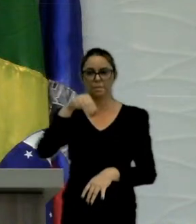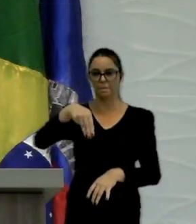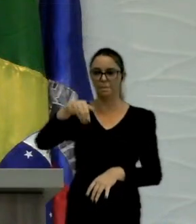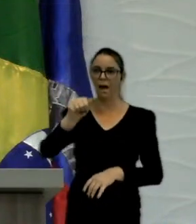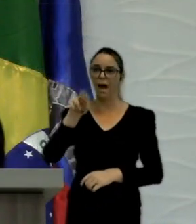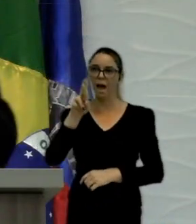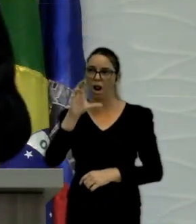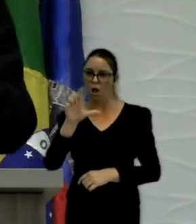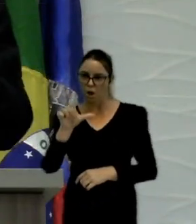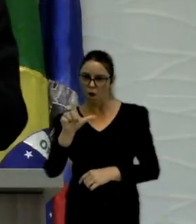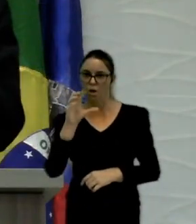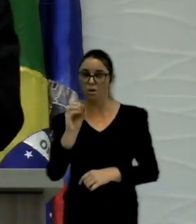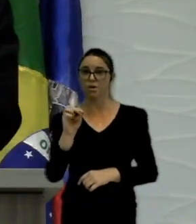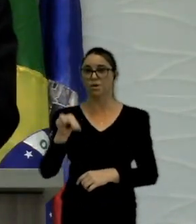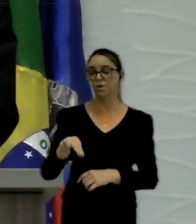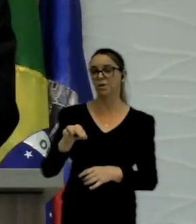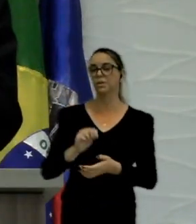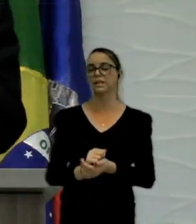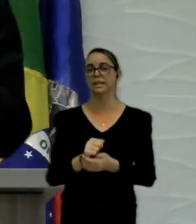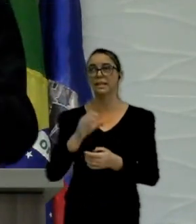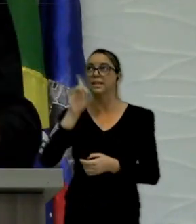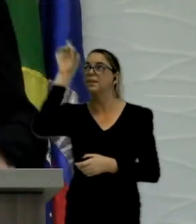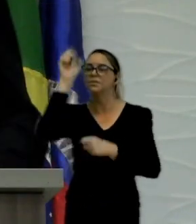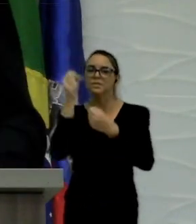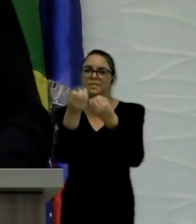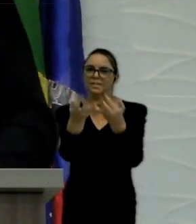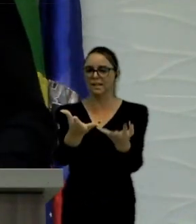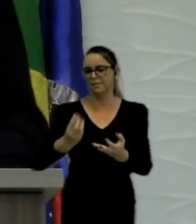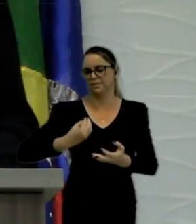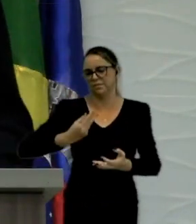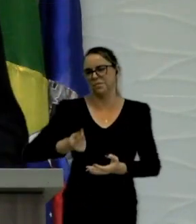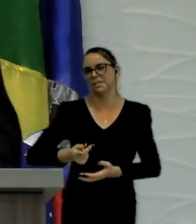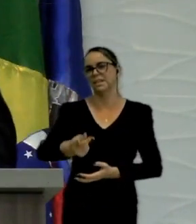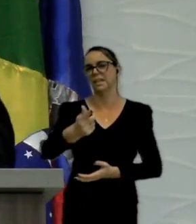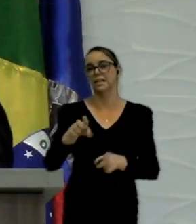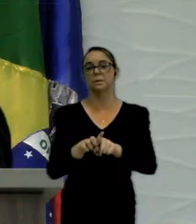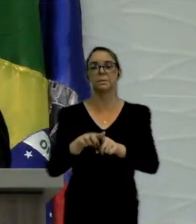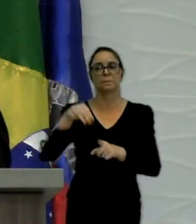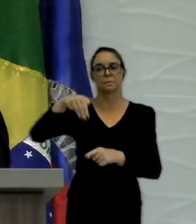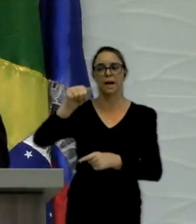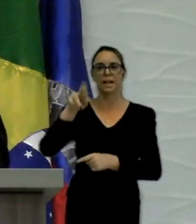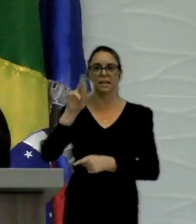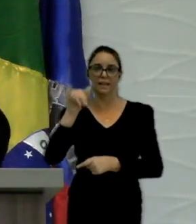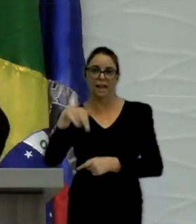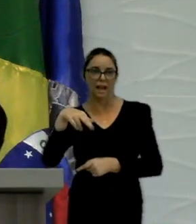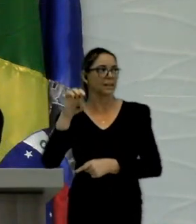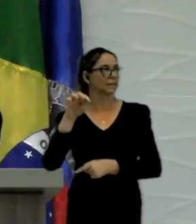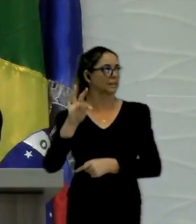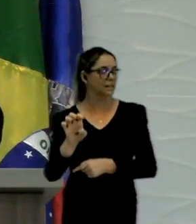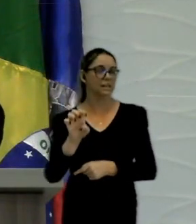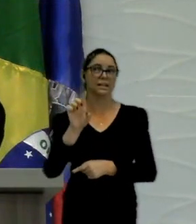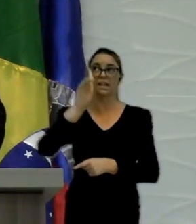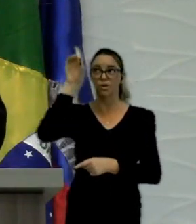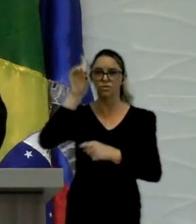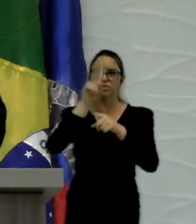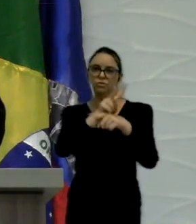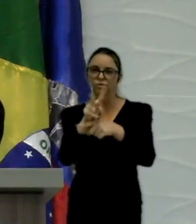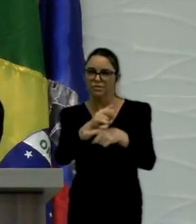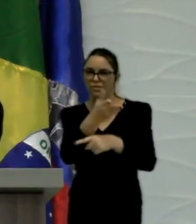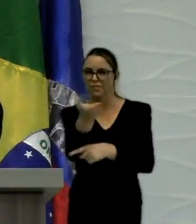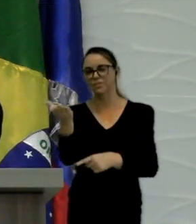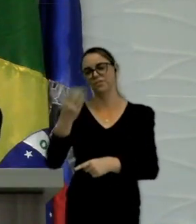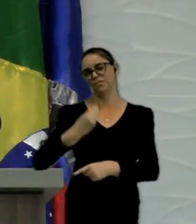amigo Zé Dils. Marlo, que Deus te dê muitos anos de vida. Dona Marinette Pontes, Deus te proteja, Dona Marinette, muitos anos de